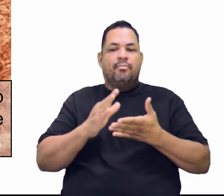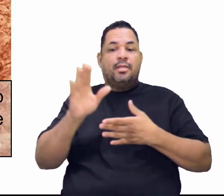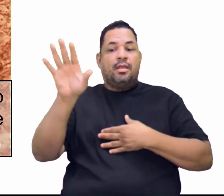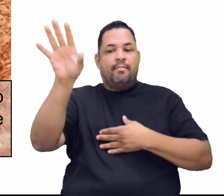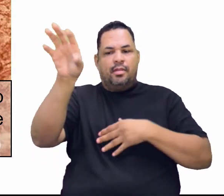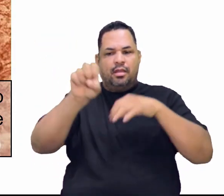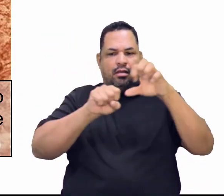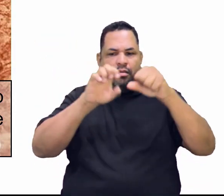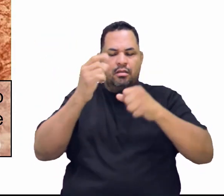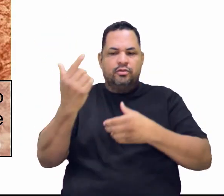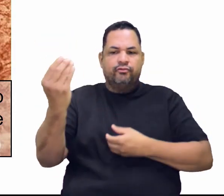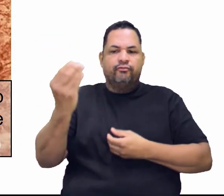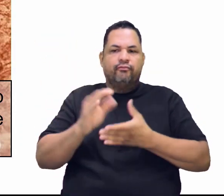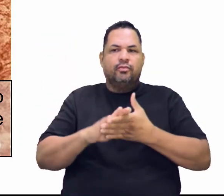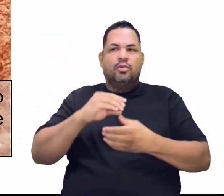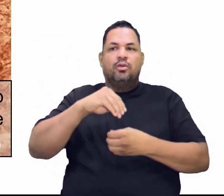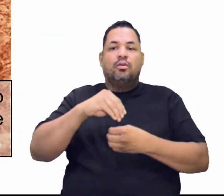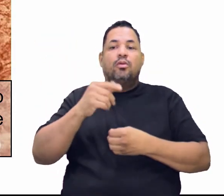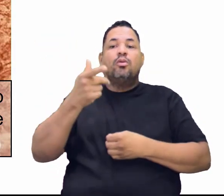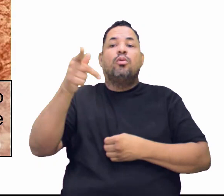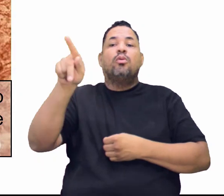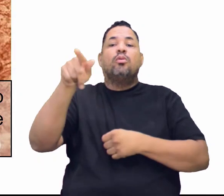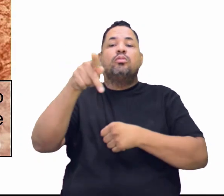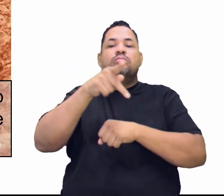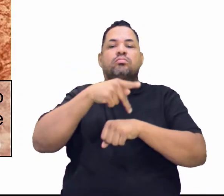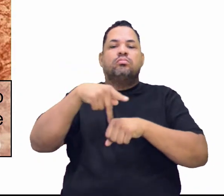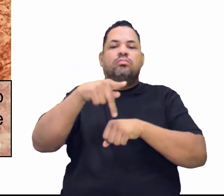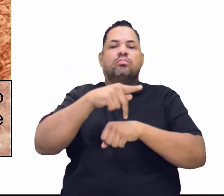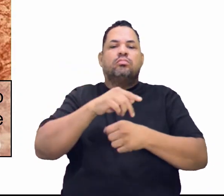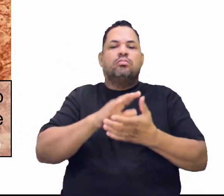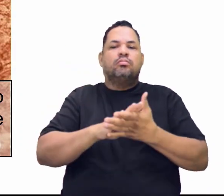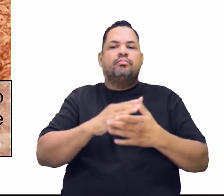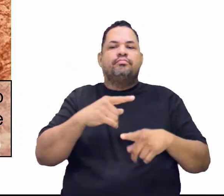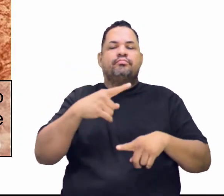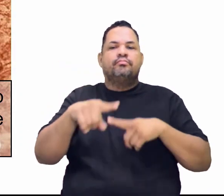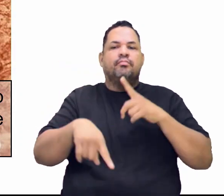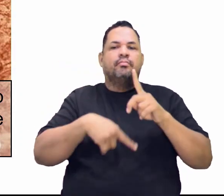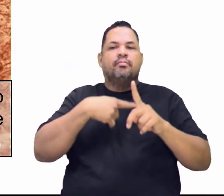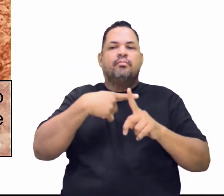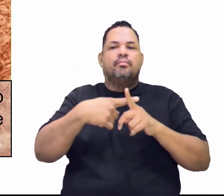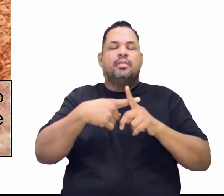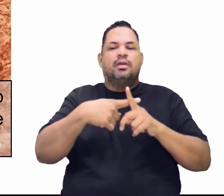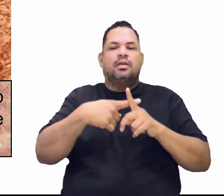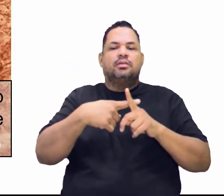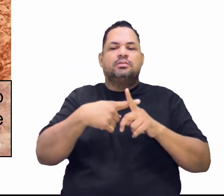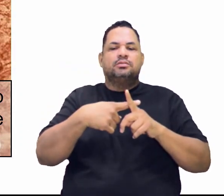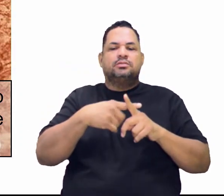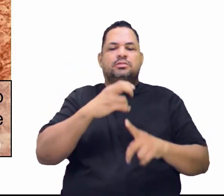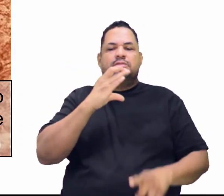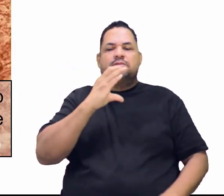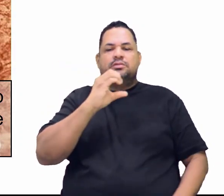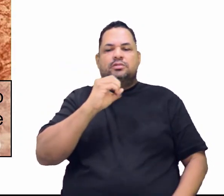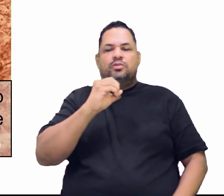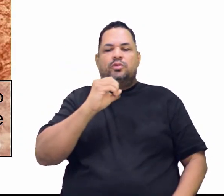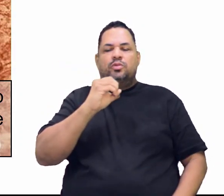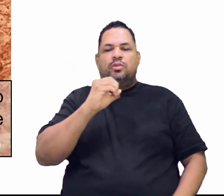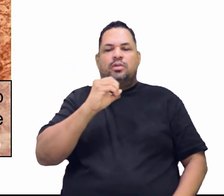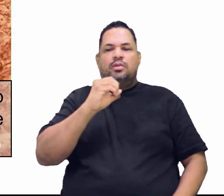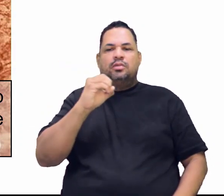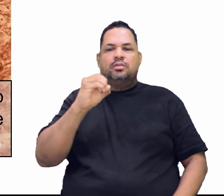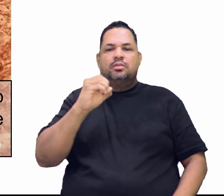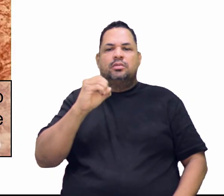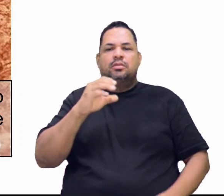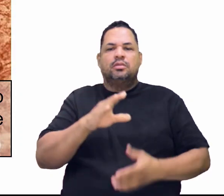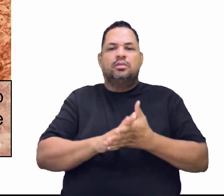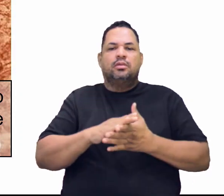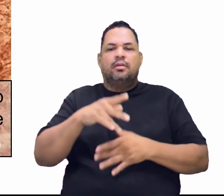fora do Brasil. É por isso que vieram para mais de 50 nacionalidades para a nossa